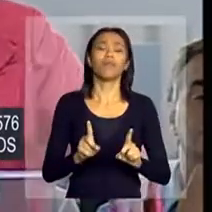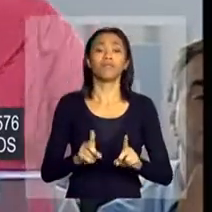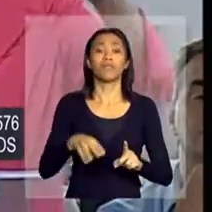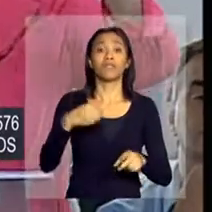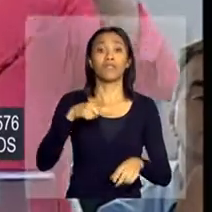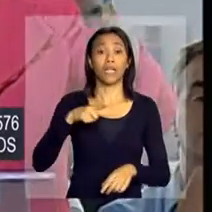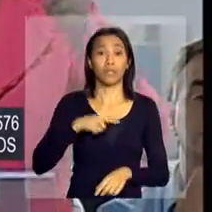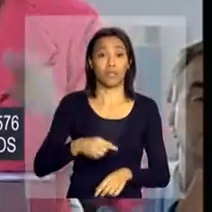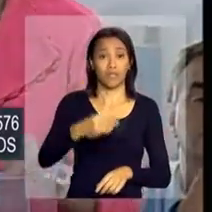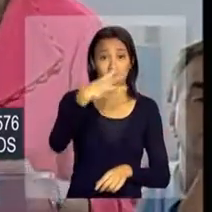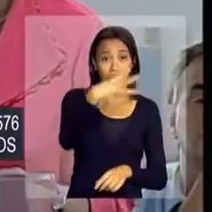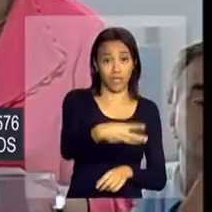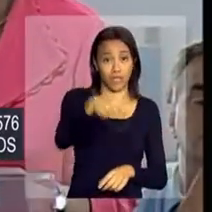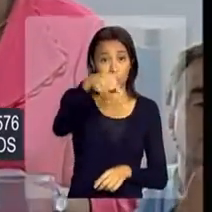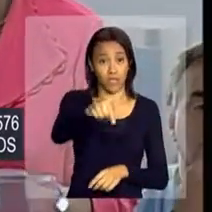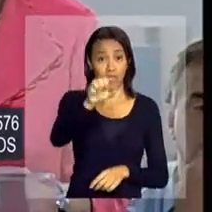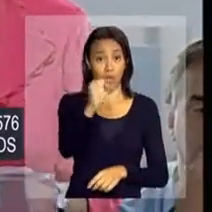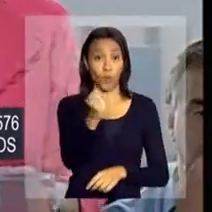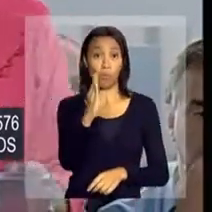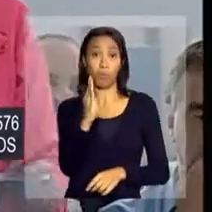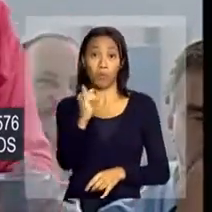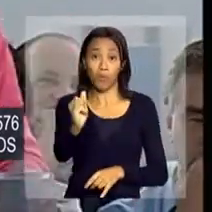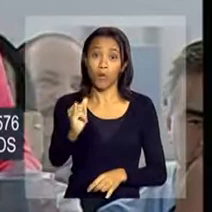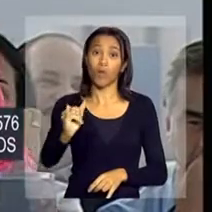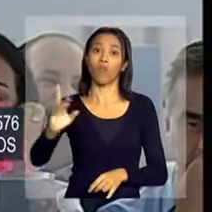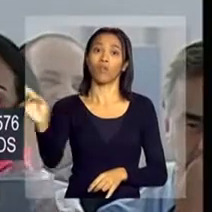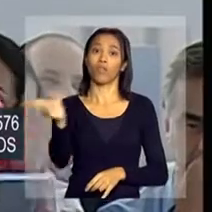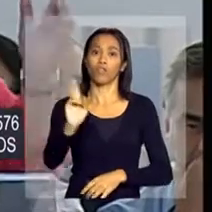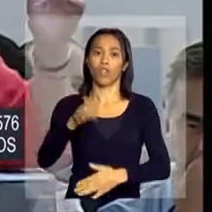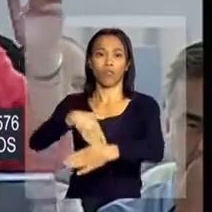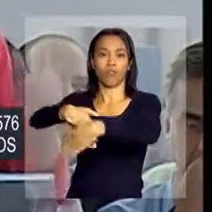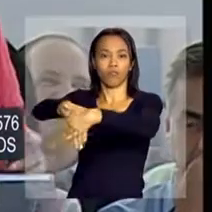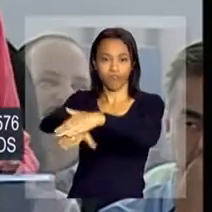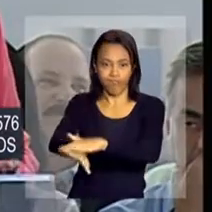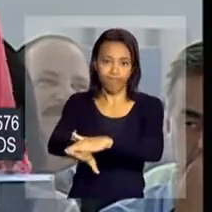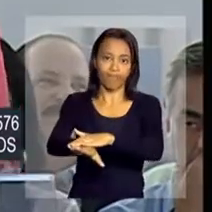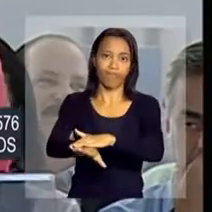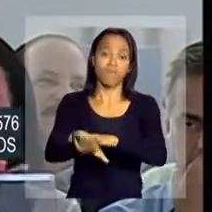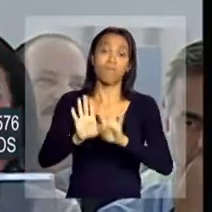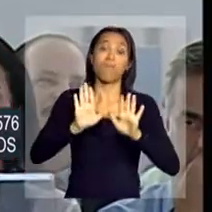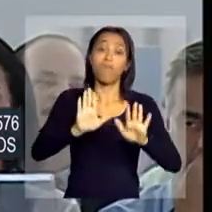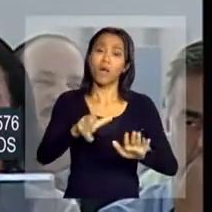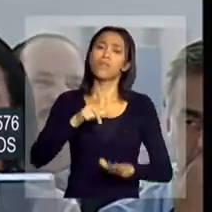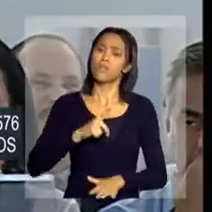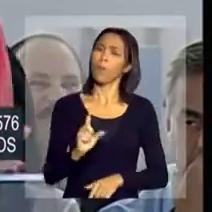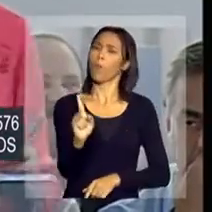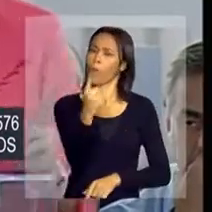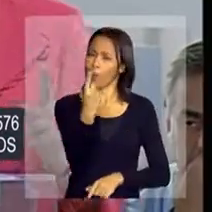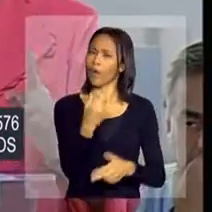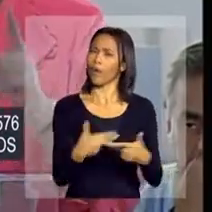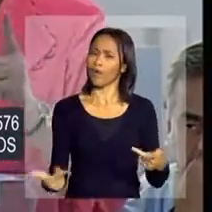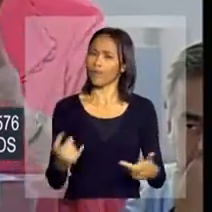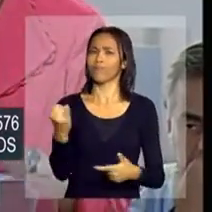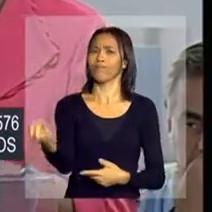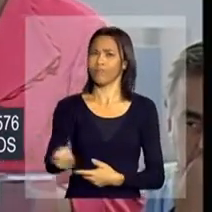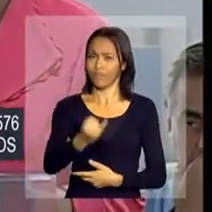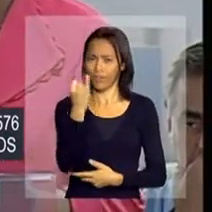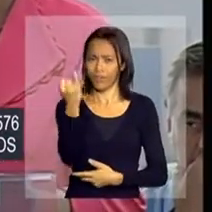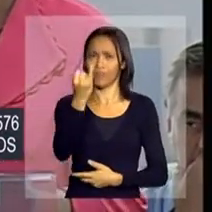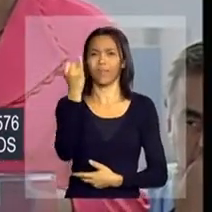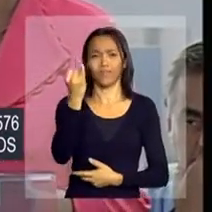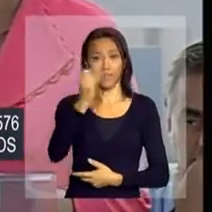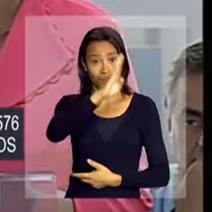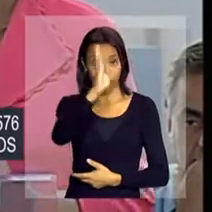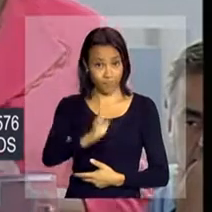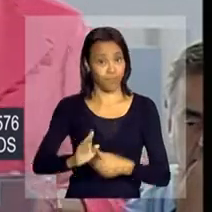378 bilhões de reais de reserva. Mas tem uma coisa muito importante que o Brasil mudou.